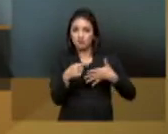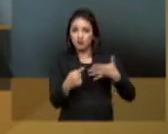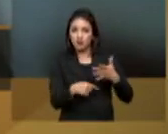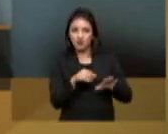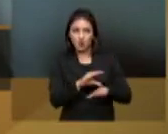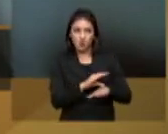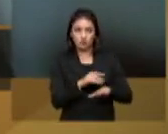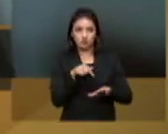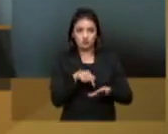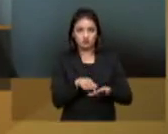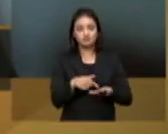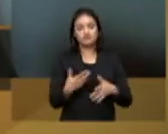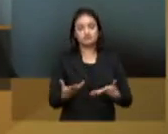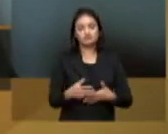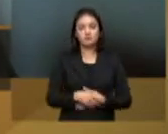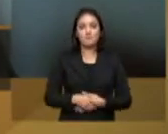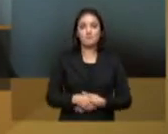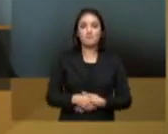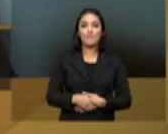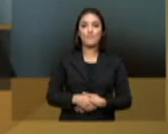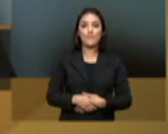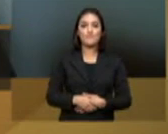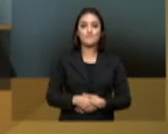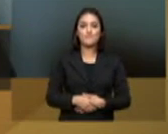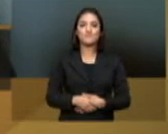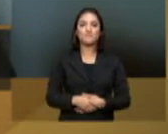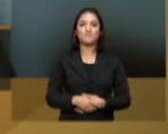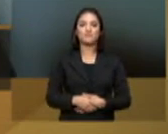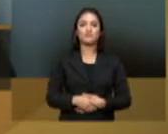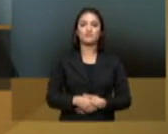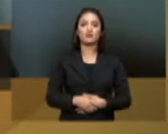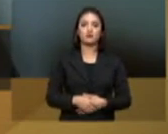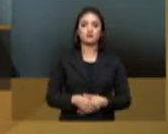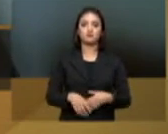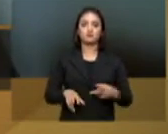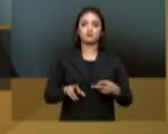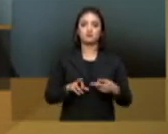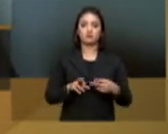constitucional. Já no exame do recurso extraordinário